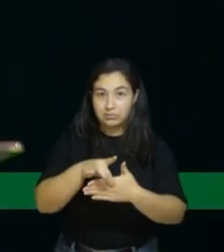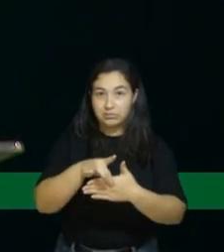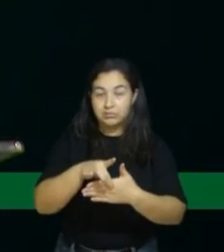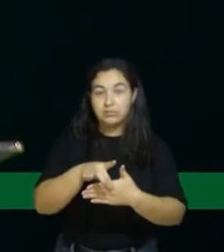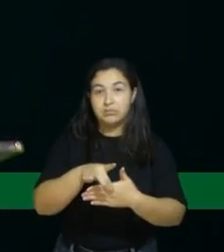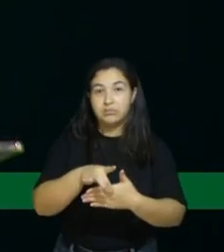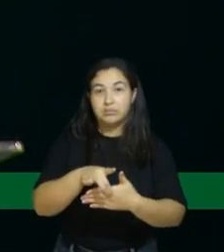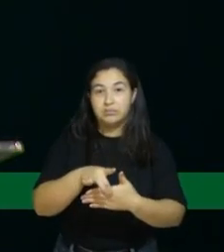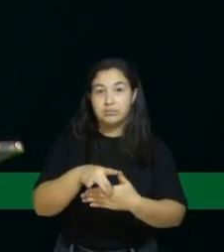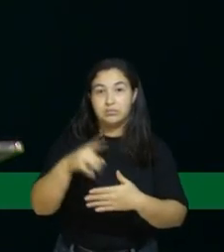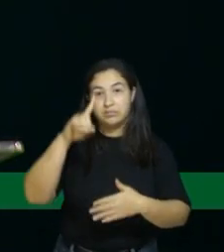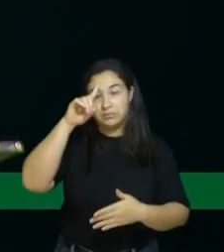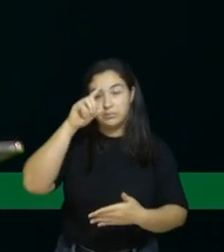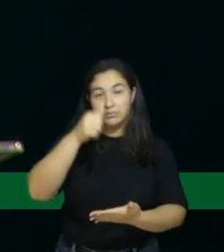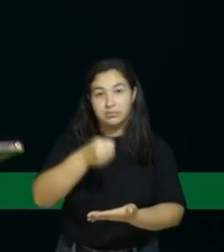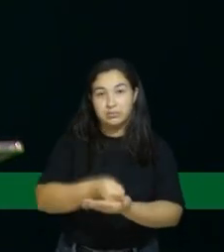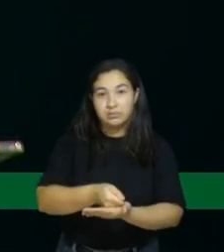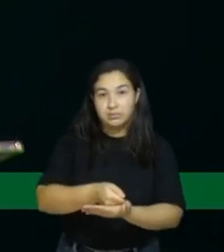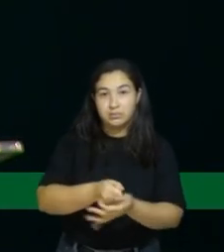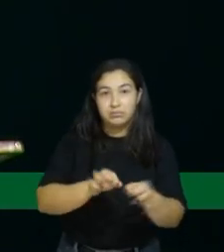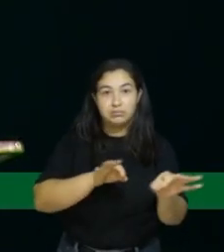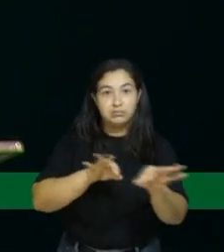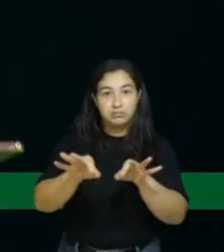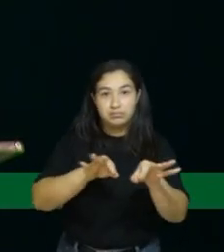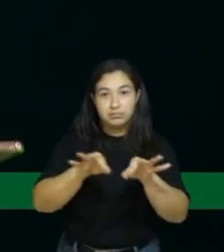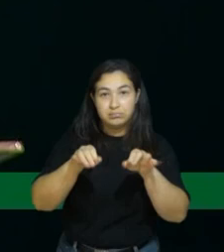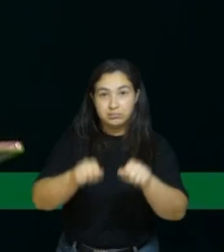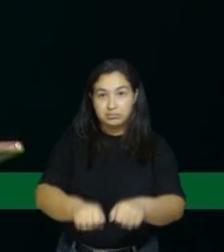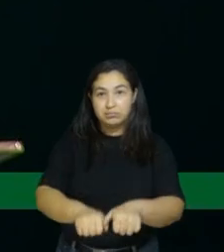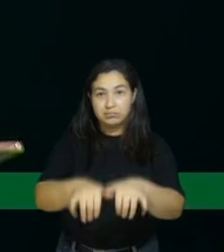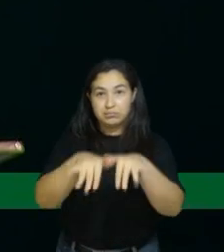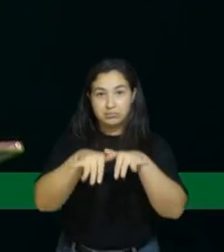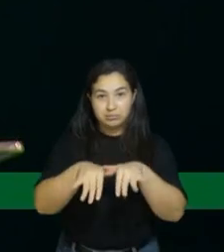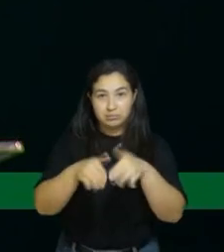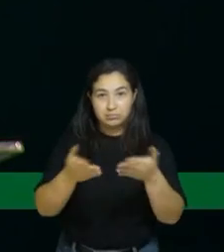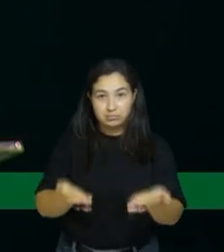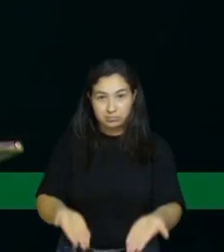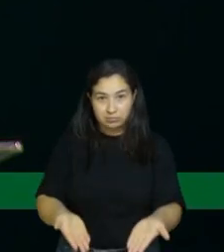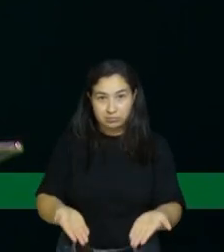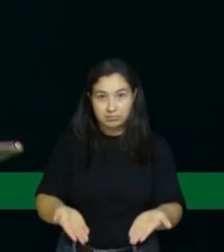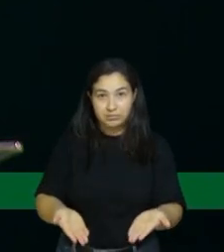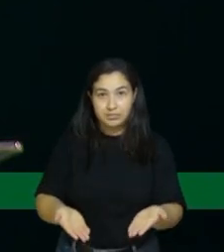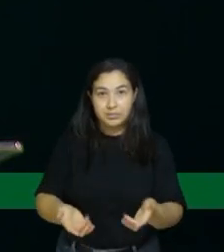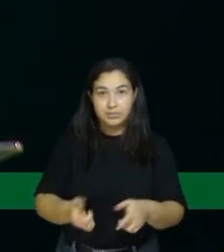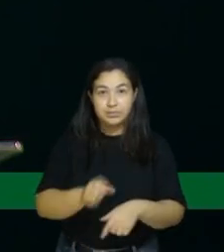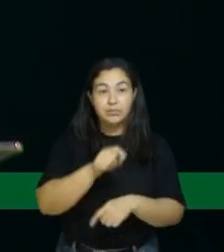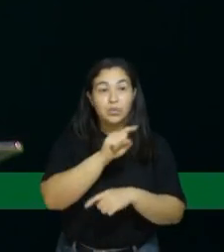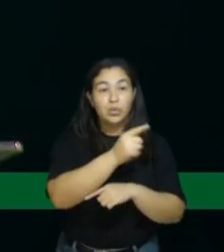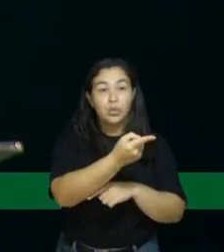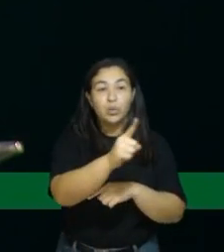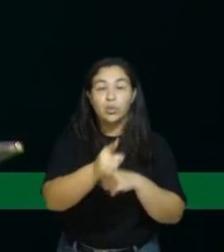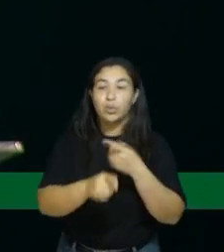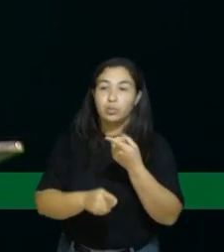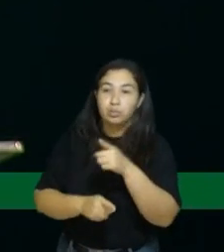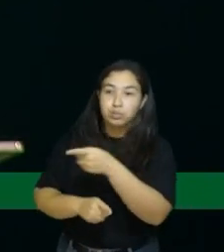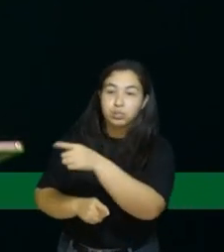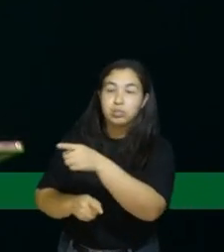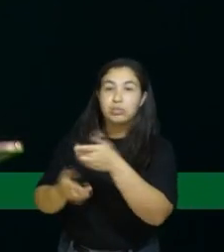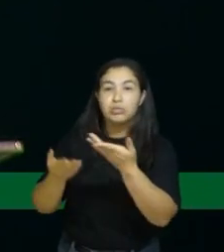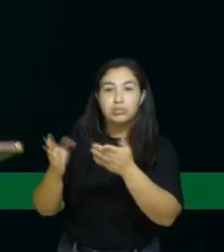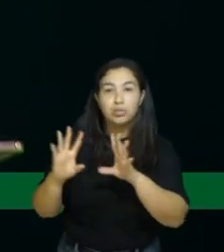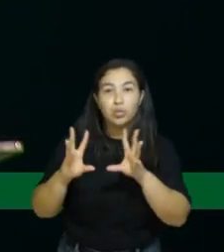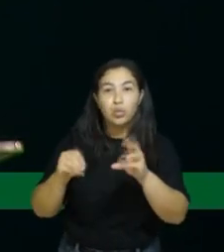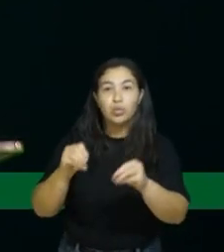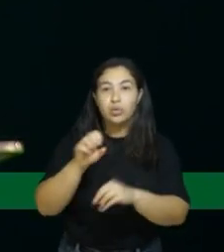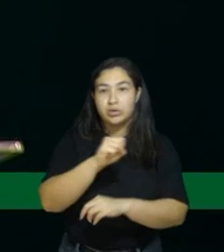decidiu fazer as sessões eh nas macr de Santa Catarina parabenizar todas as